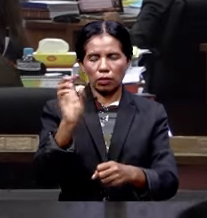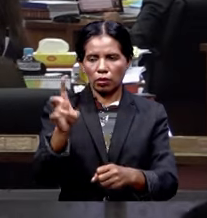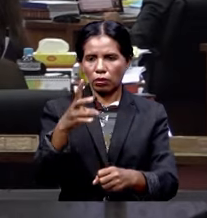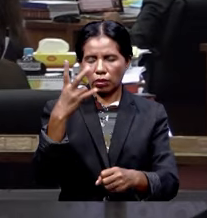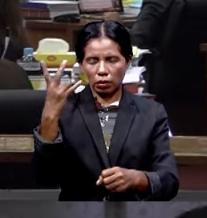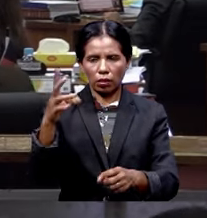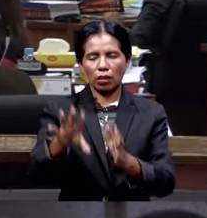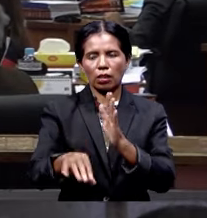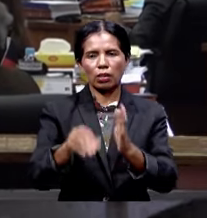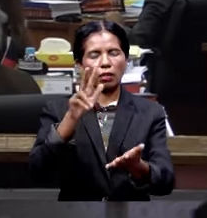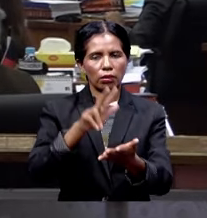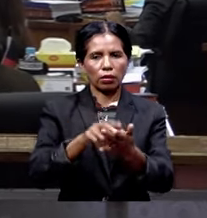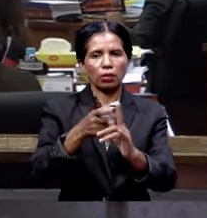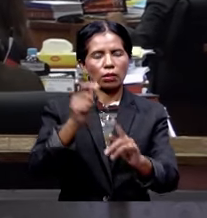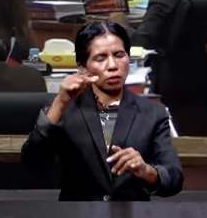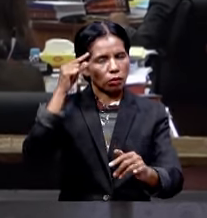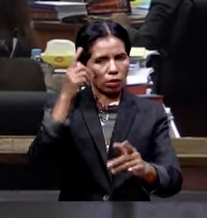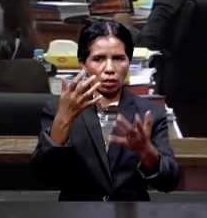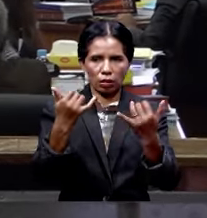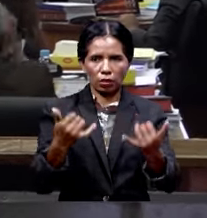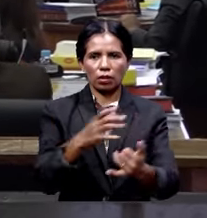heta non na acreditação usi governo no dadau ne